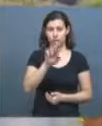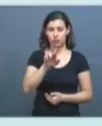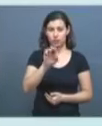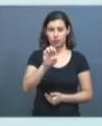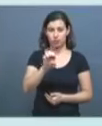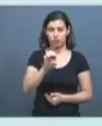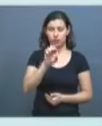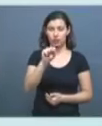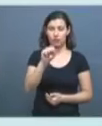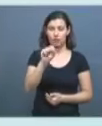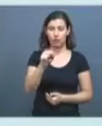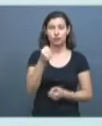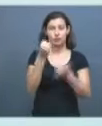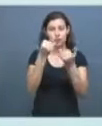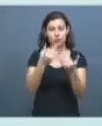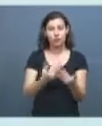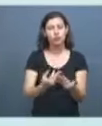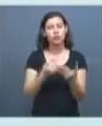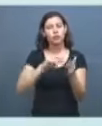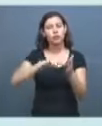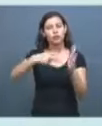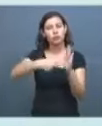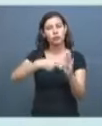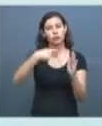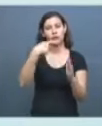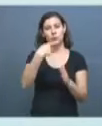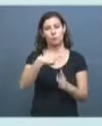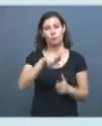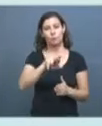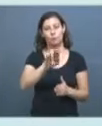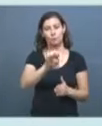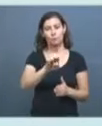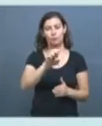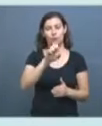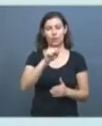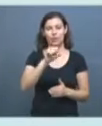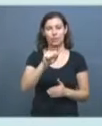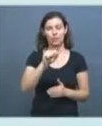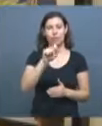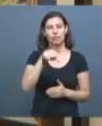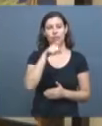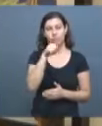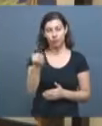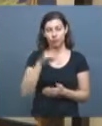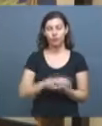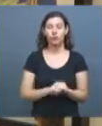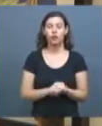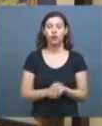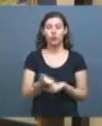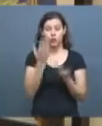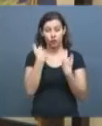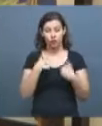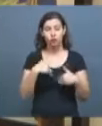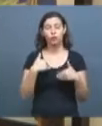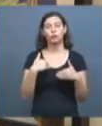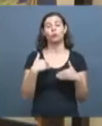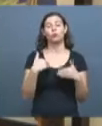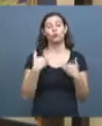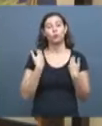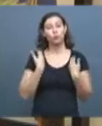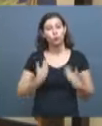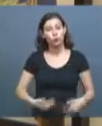tem a ver com o que acontece no organismo quando passamos por uma situação estressante. Diante de uma sensação de